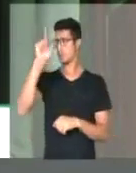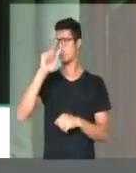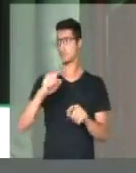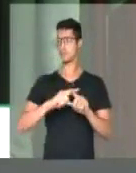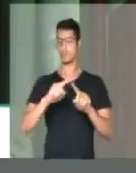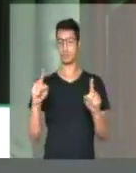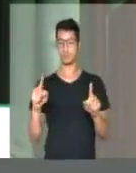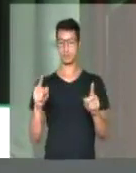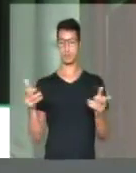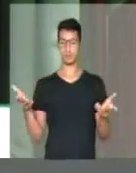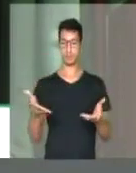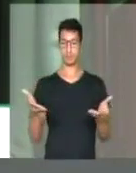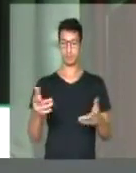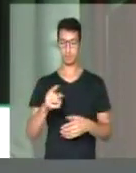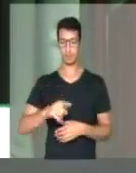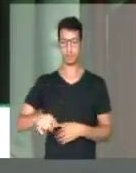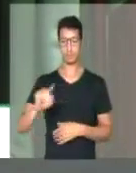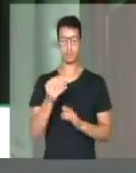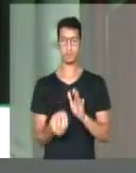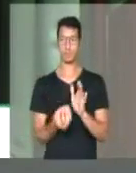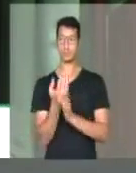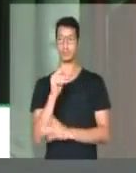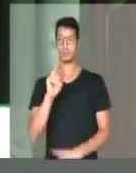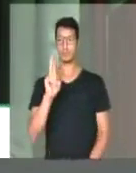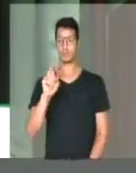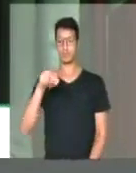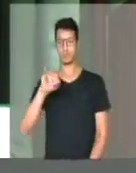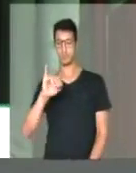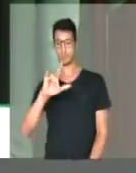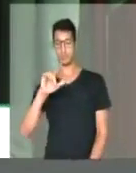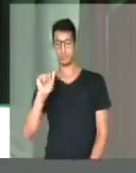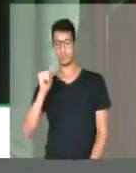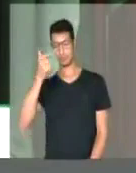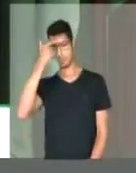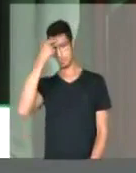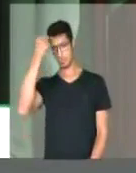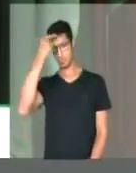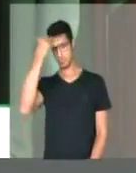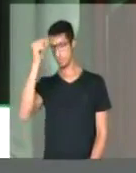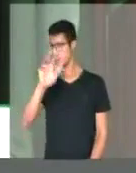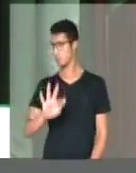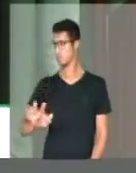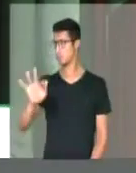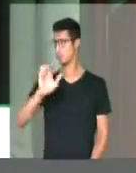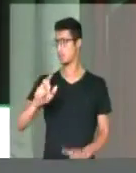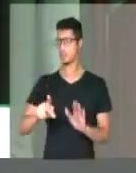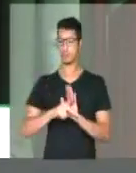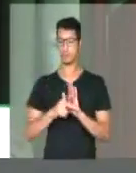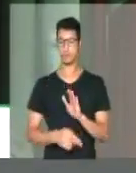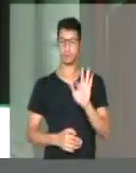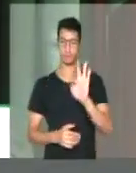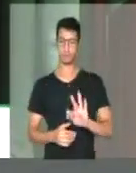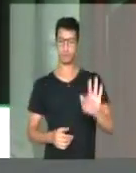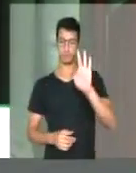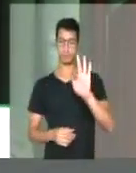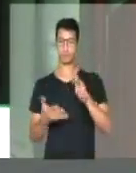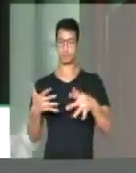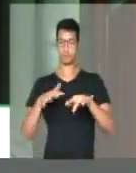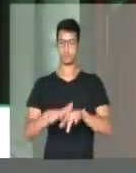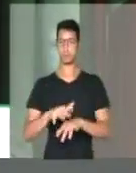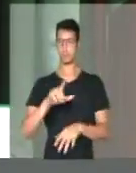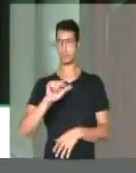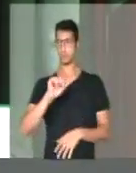internacionalmente. E após a criação da UNILA, a Universidade Federal da